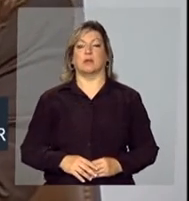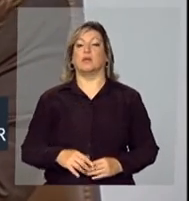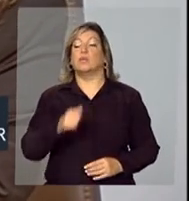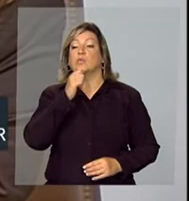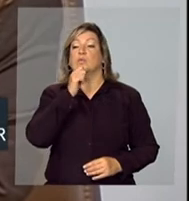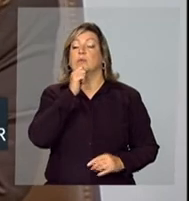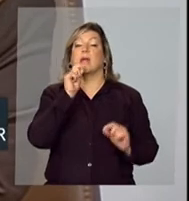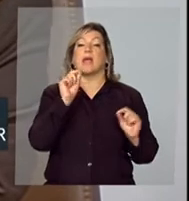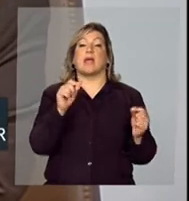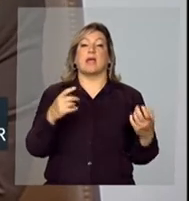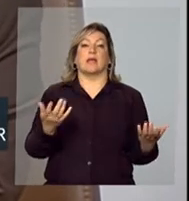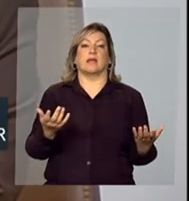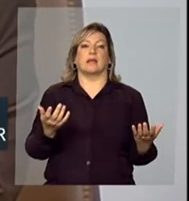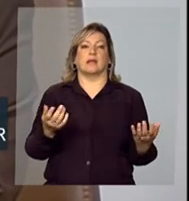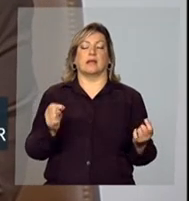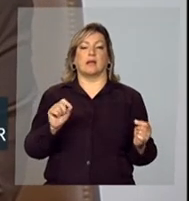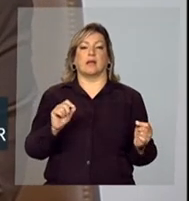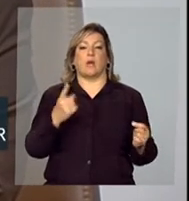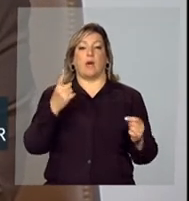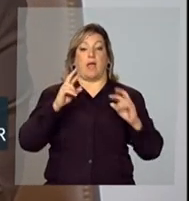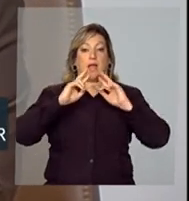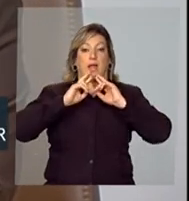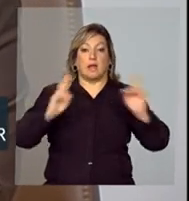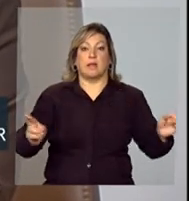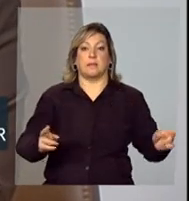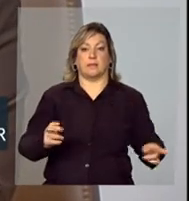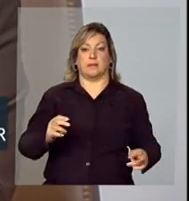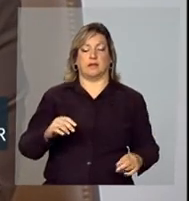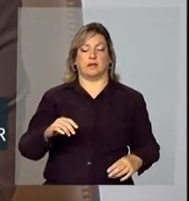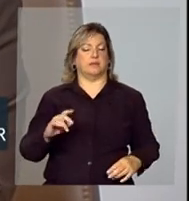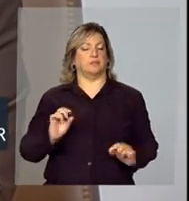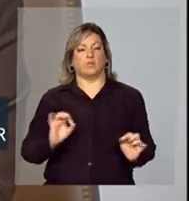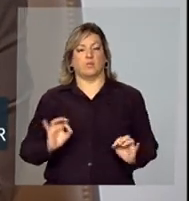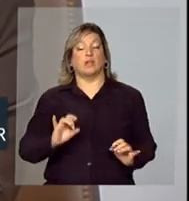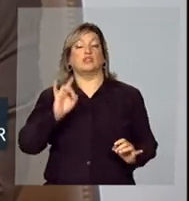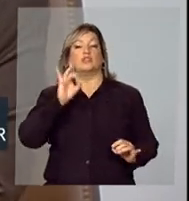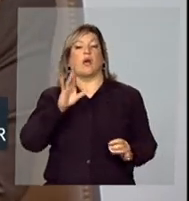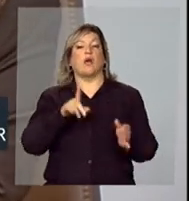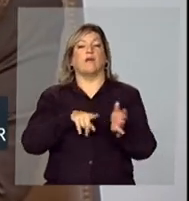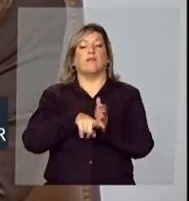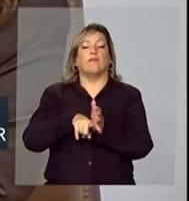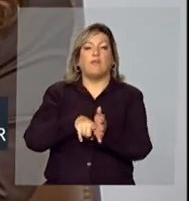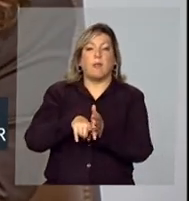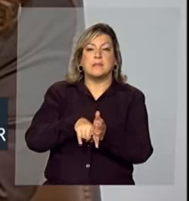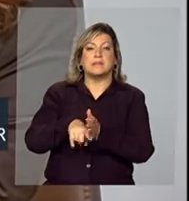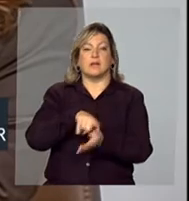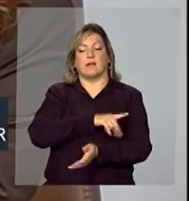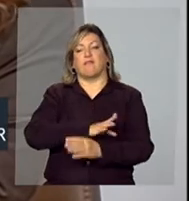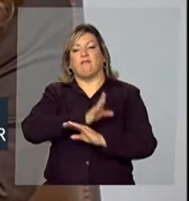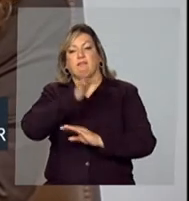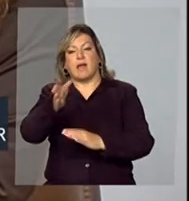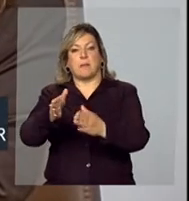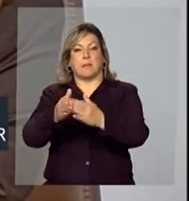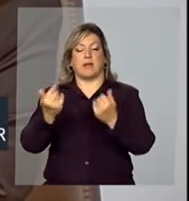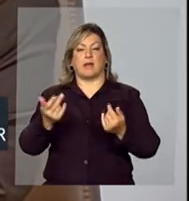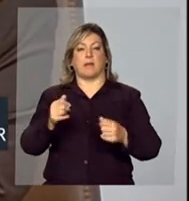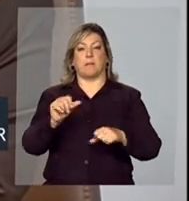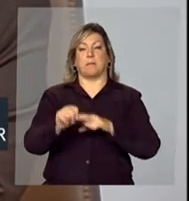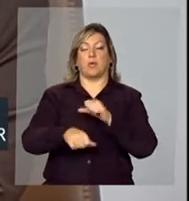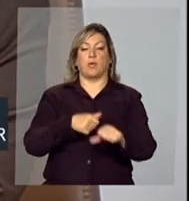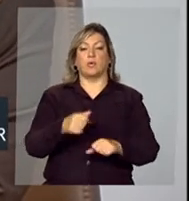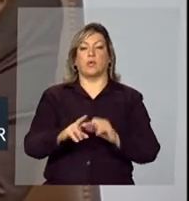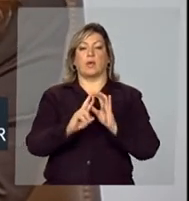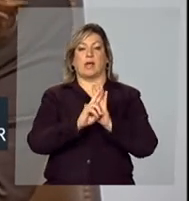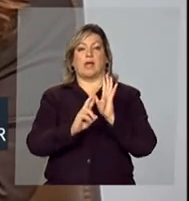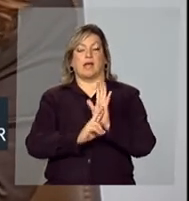a matéria pela qual ele busca uma informação não tem a ver com direito do consumidor lá então ele ele ouve que mudou a regra